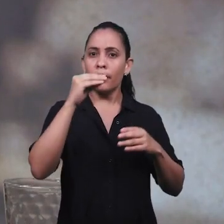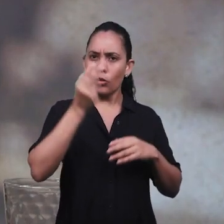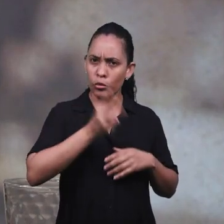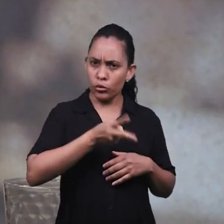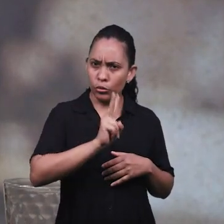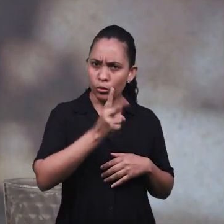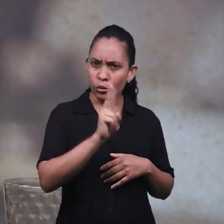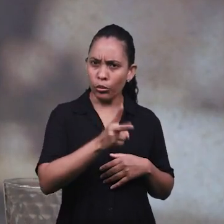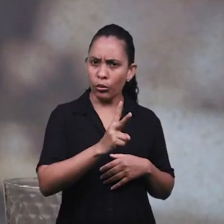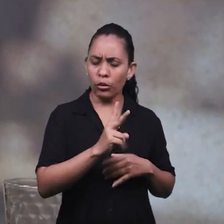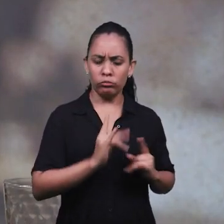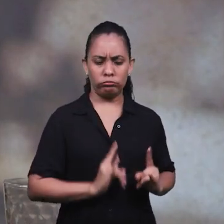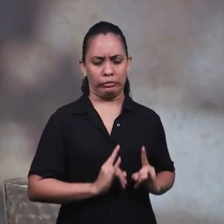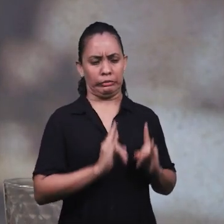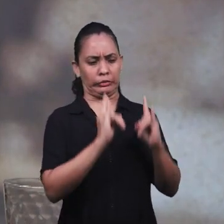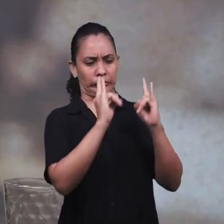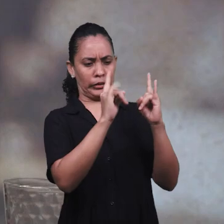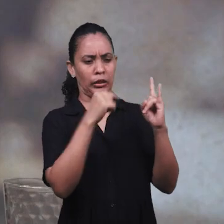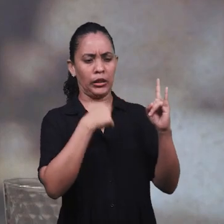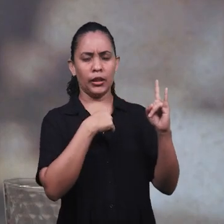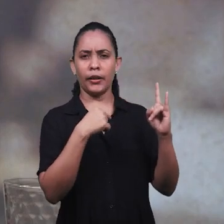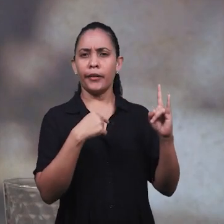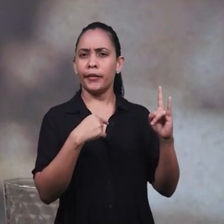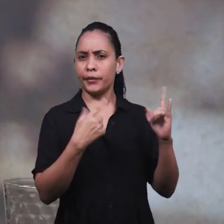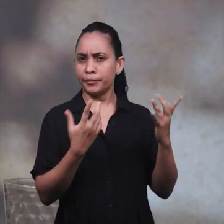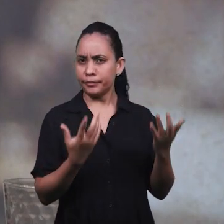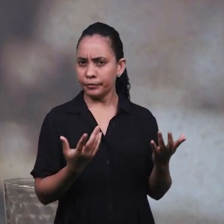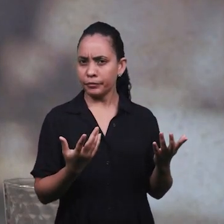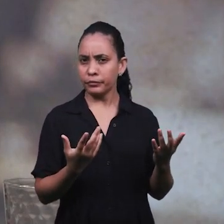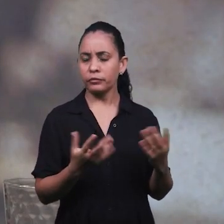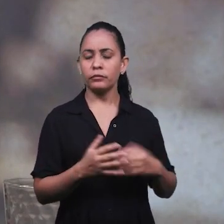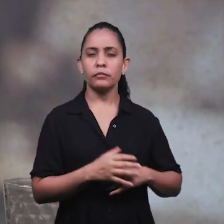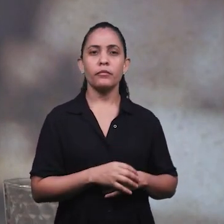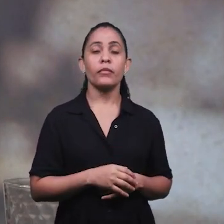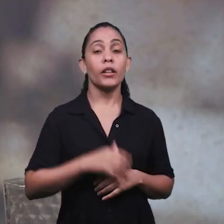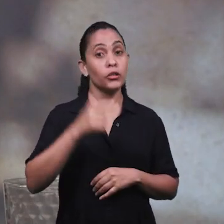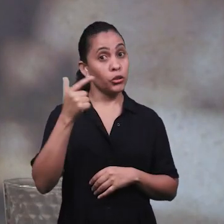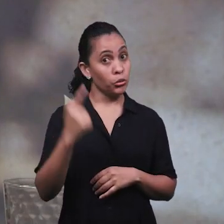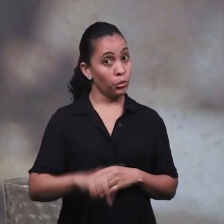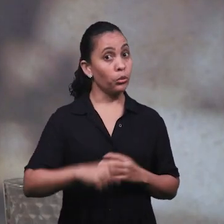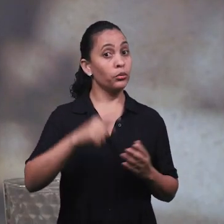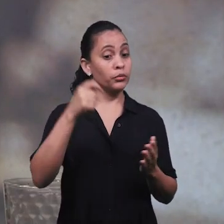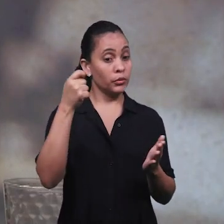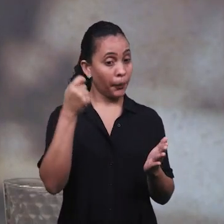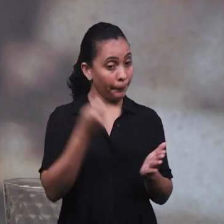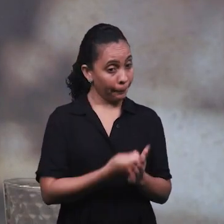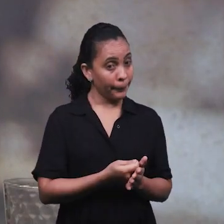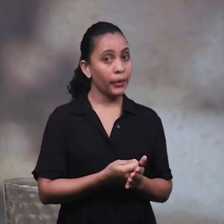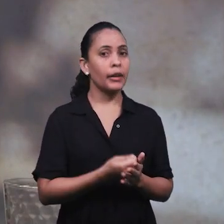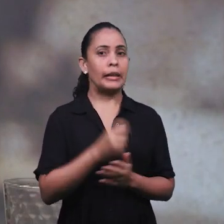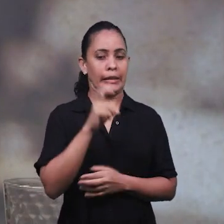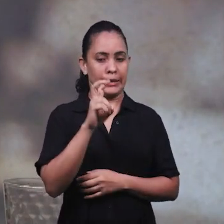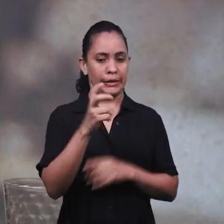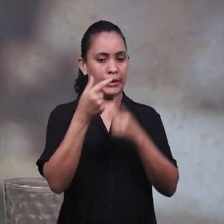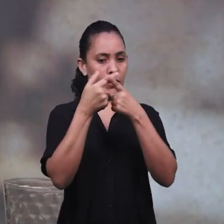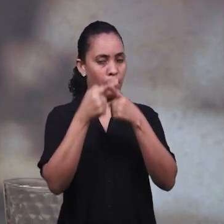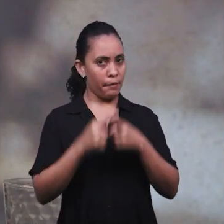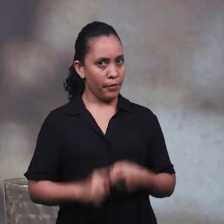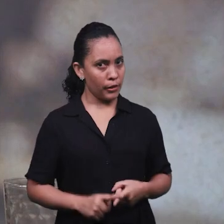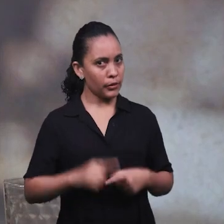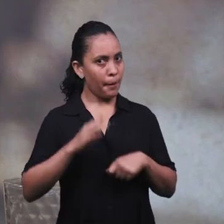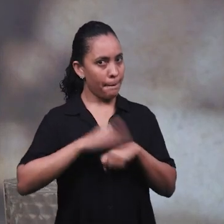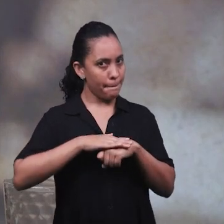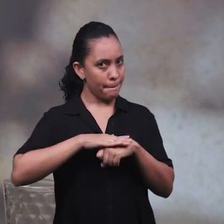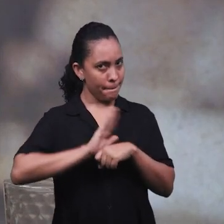vem ameaçar a segurança do condomínio, ele pode ser, mais uma vez, multado em até 5 vezes o valor da cota